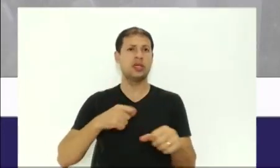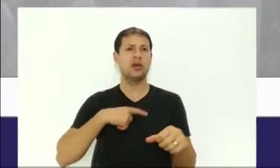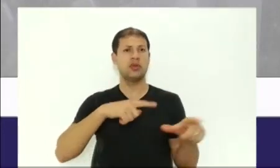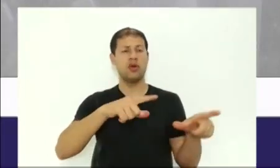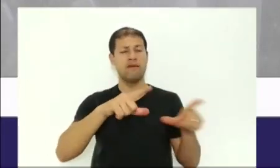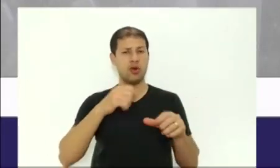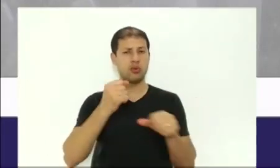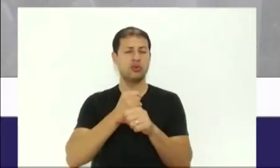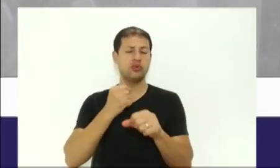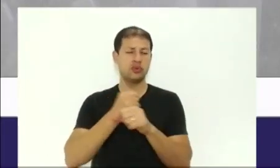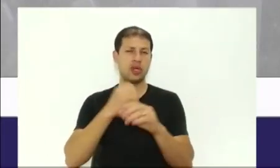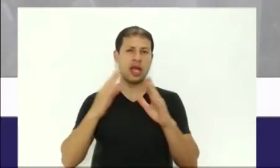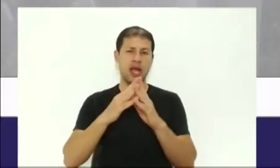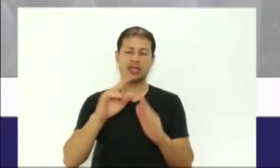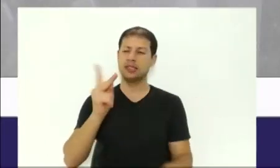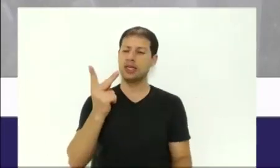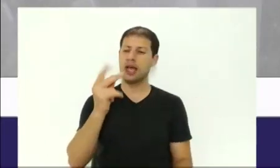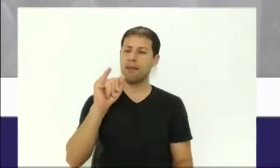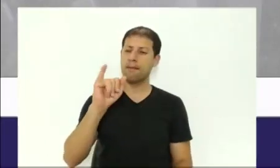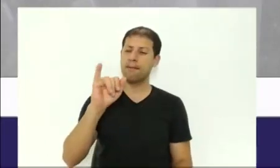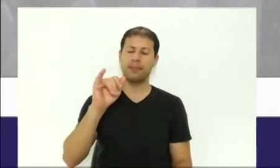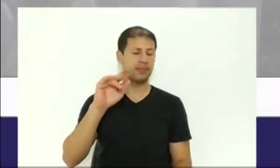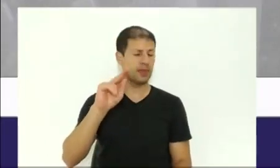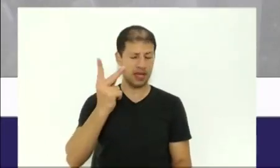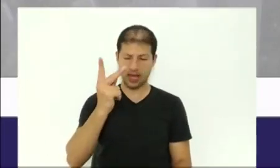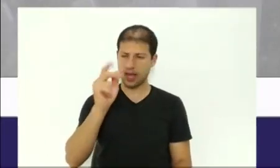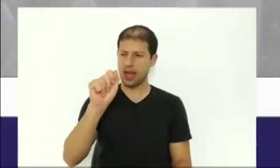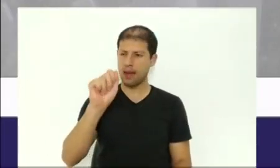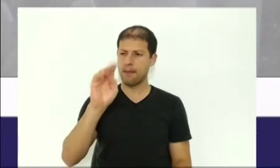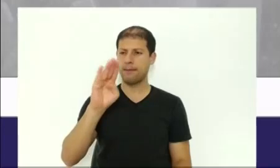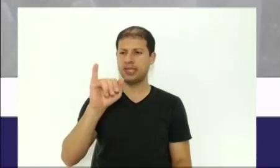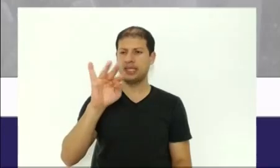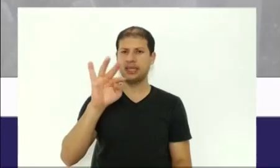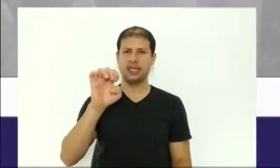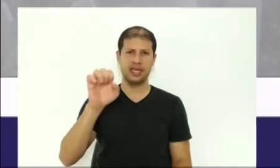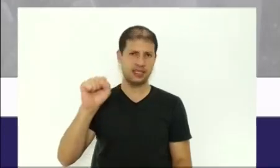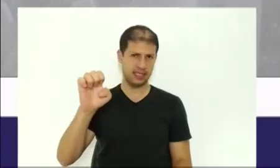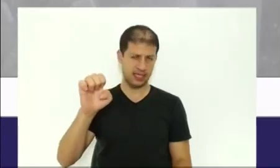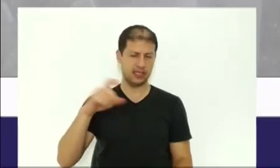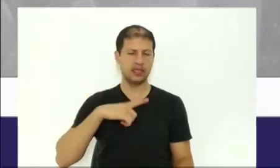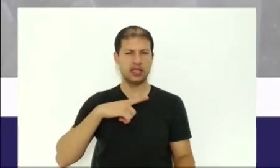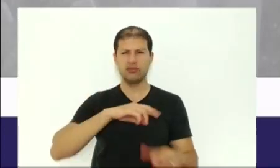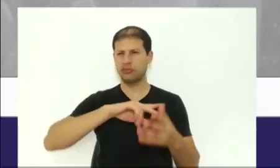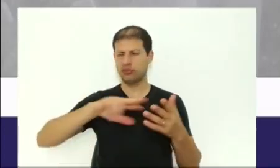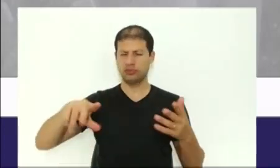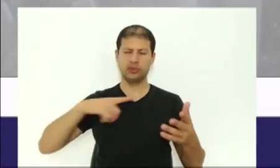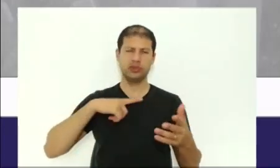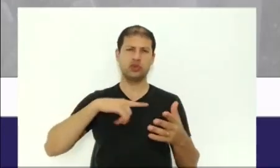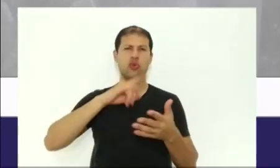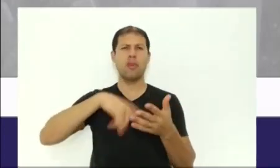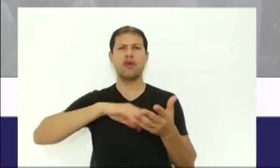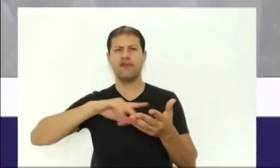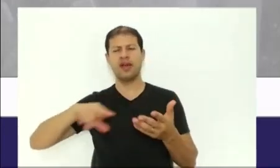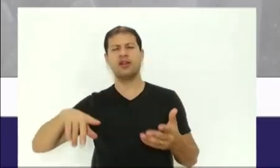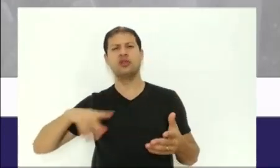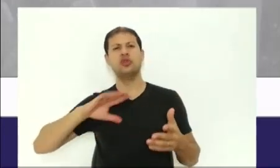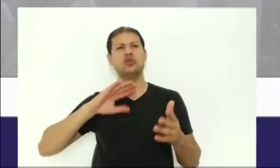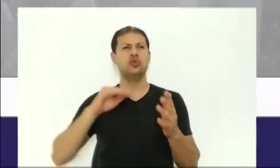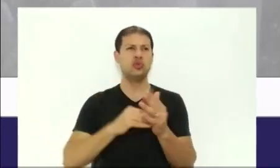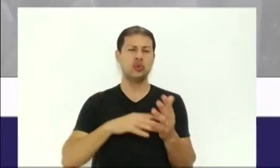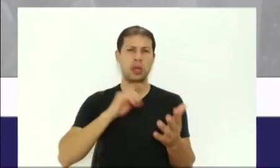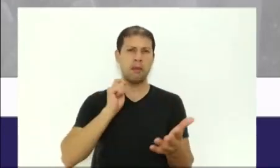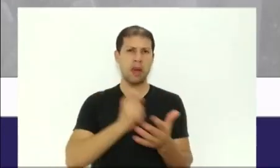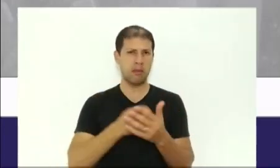o habite-se e certidão de construção de unidades habitacionais. Claro que essas isenções aqui